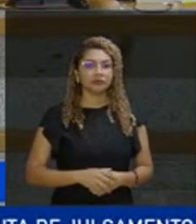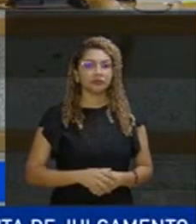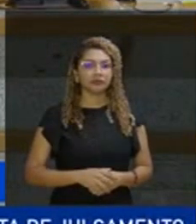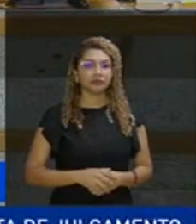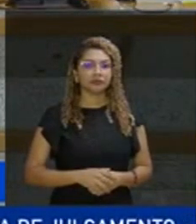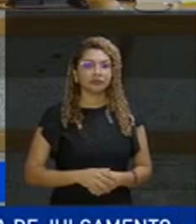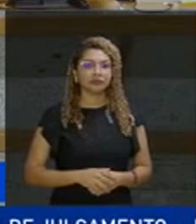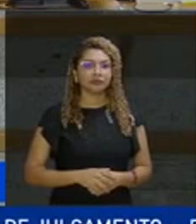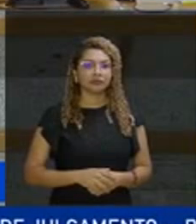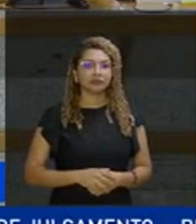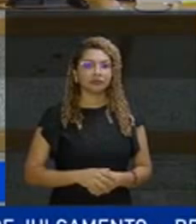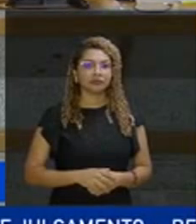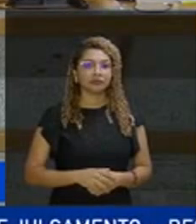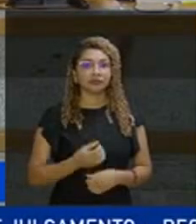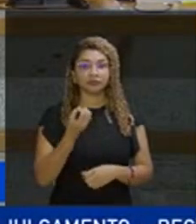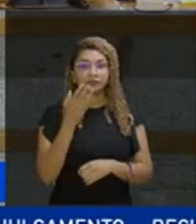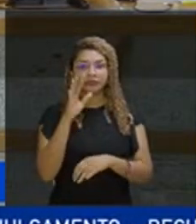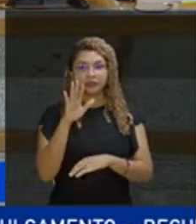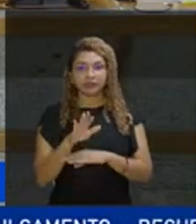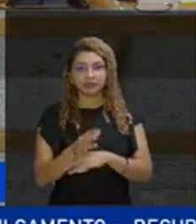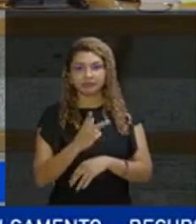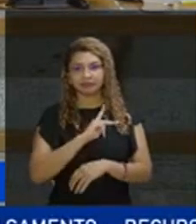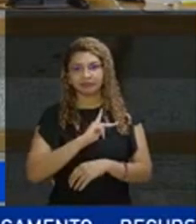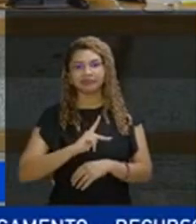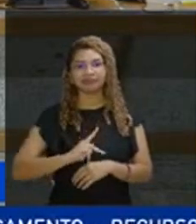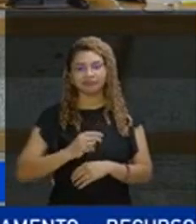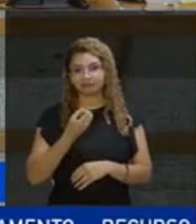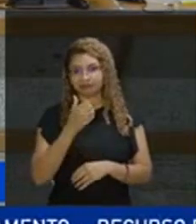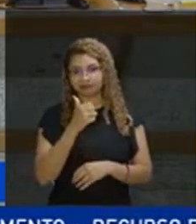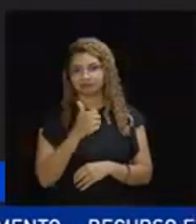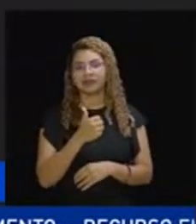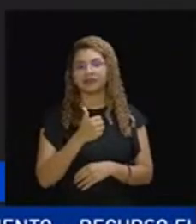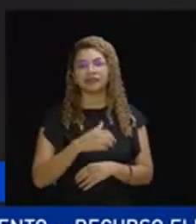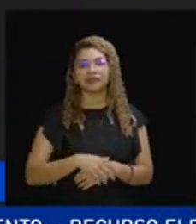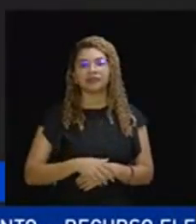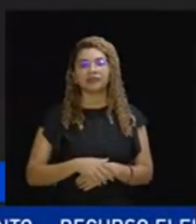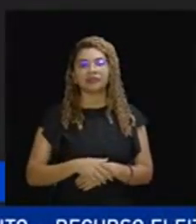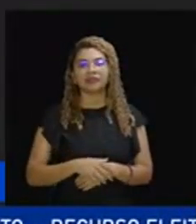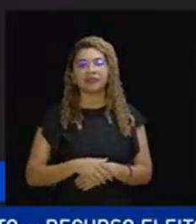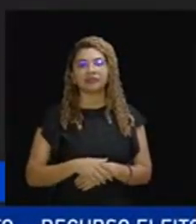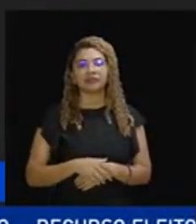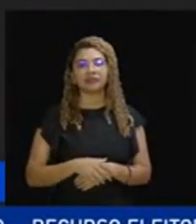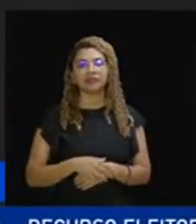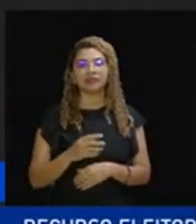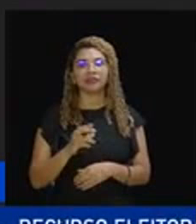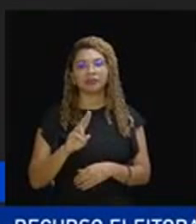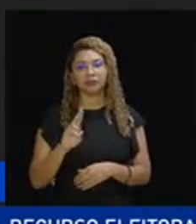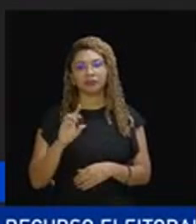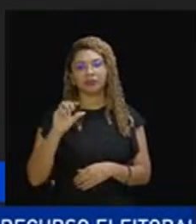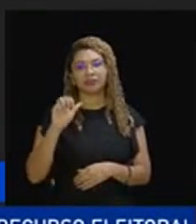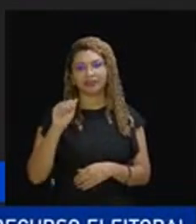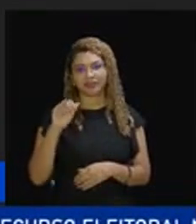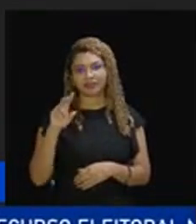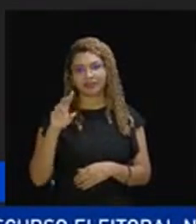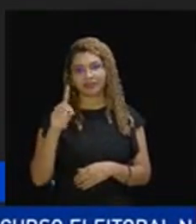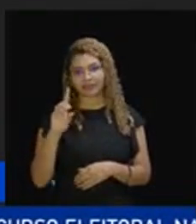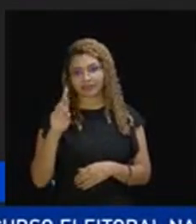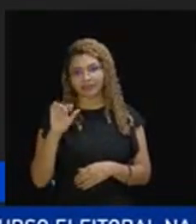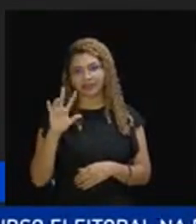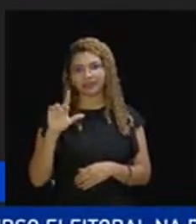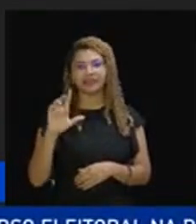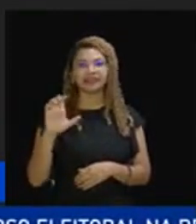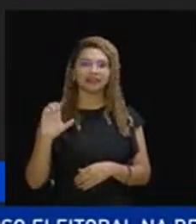Pois não, doutora Adriele? Boa tarde, presidente. Tudo bem? Aqui é a doutora Adriele. Na verdade, nós